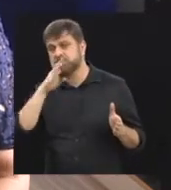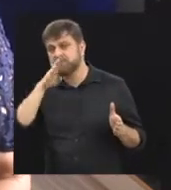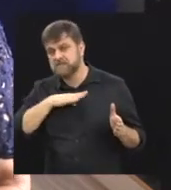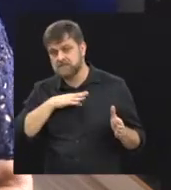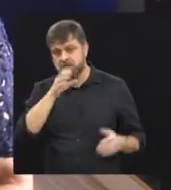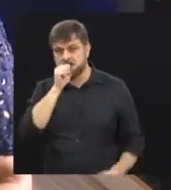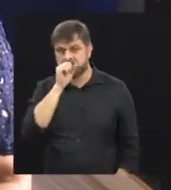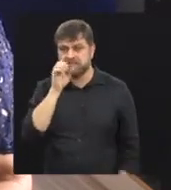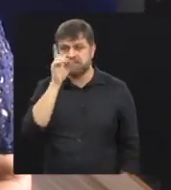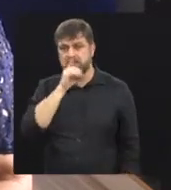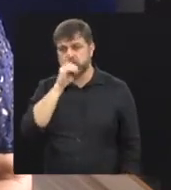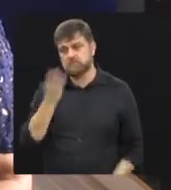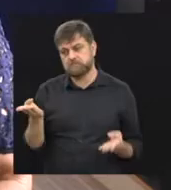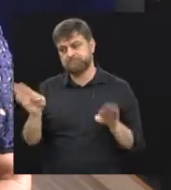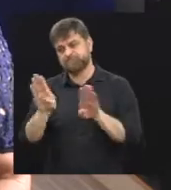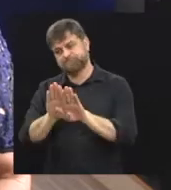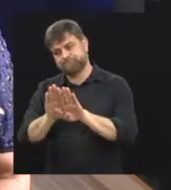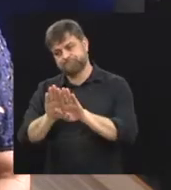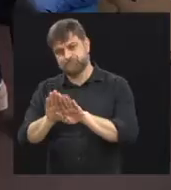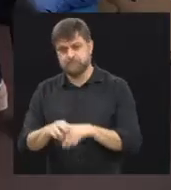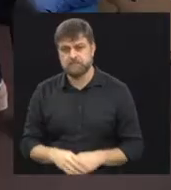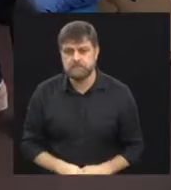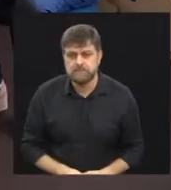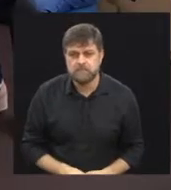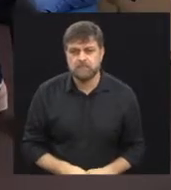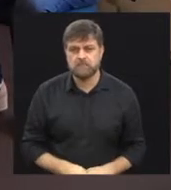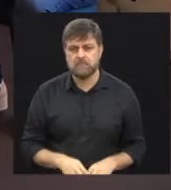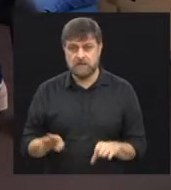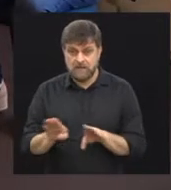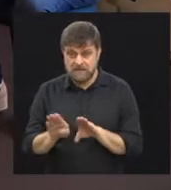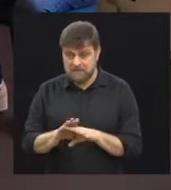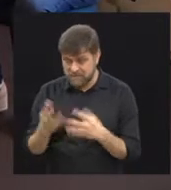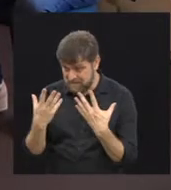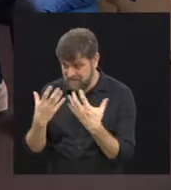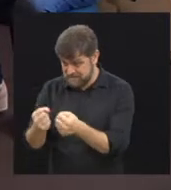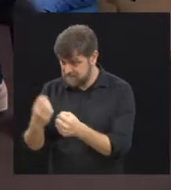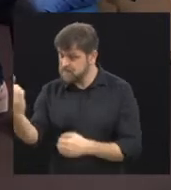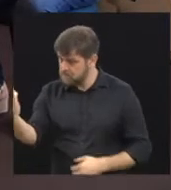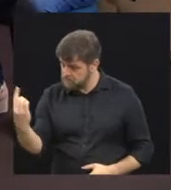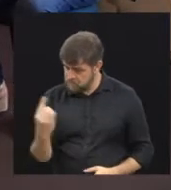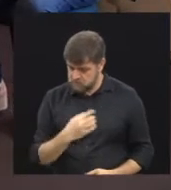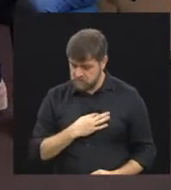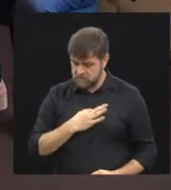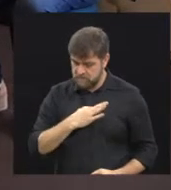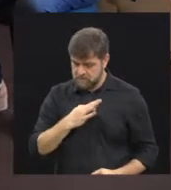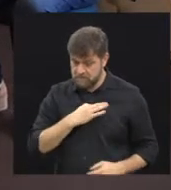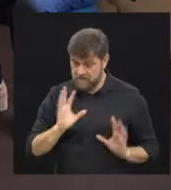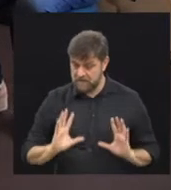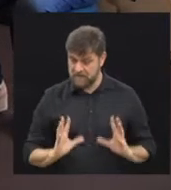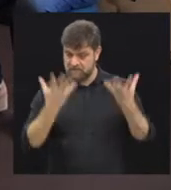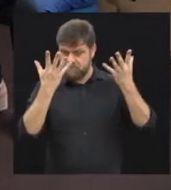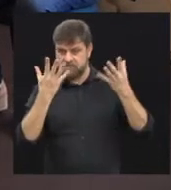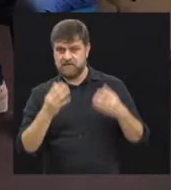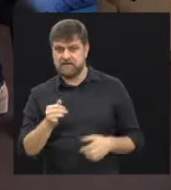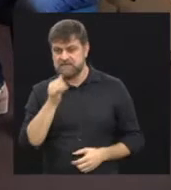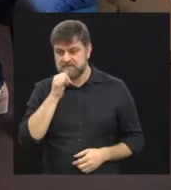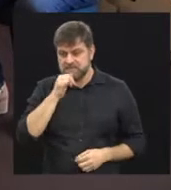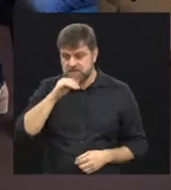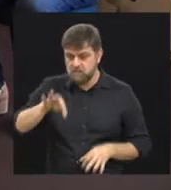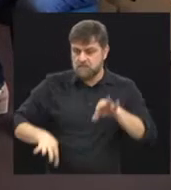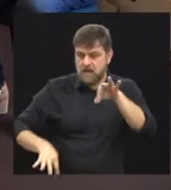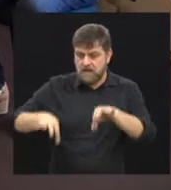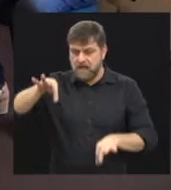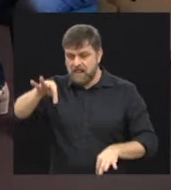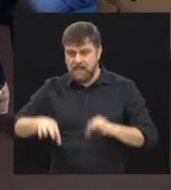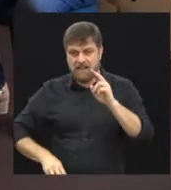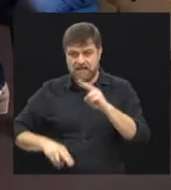então sábado e domingo não funciona. E aceitamos esses voluntários para os nossos eventos, que é a festa